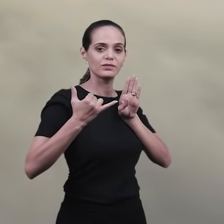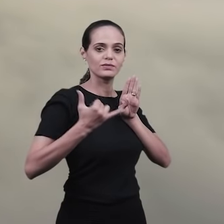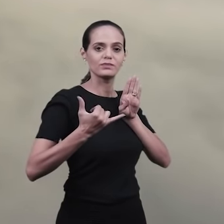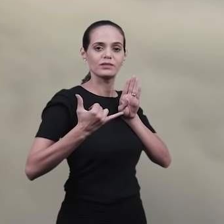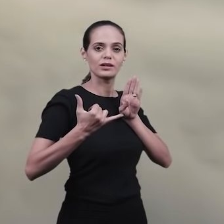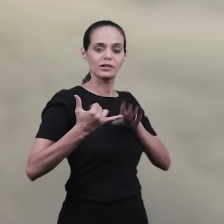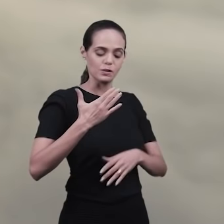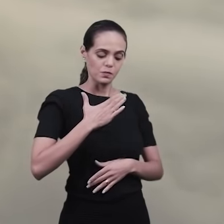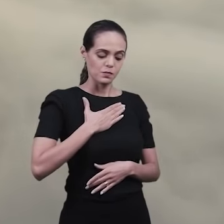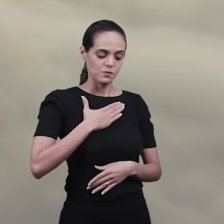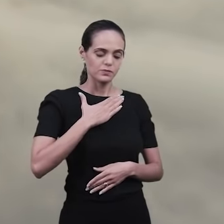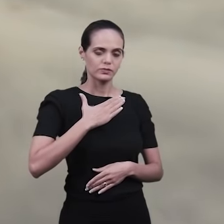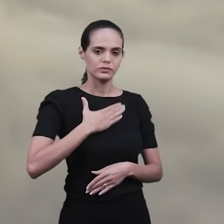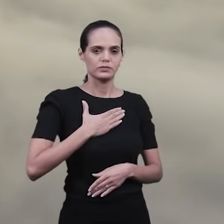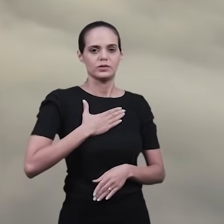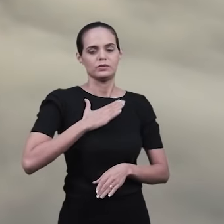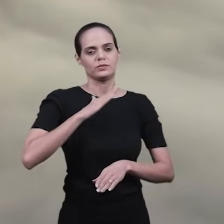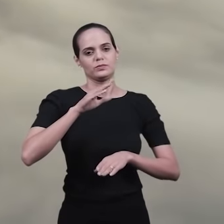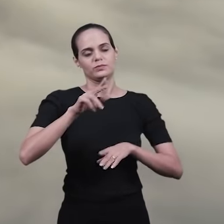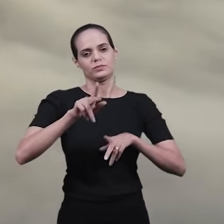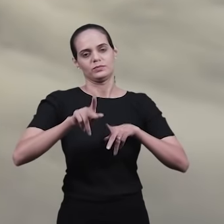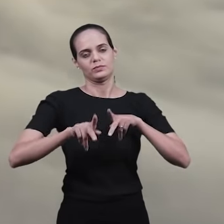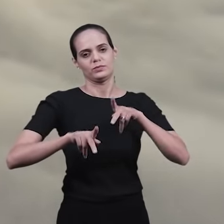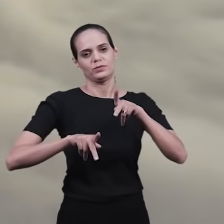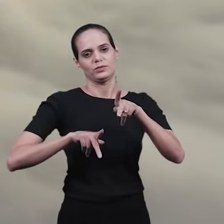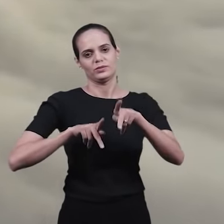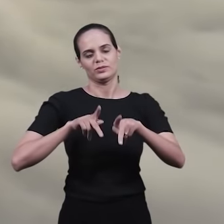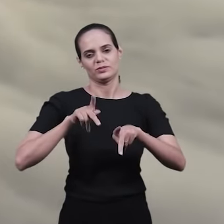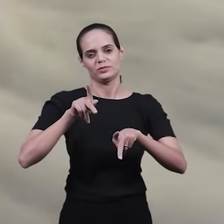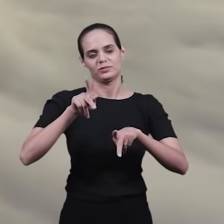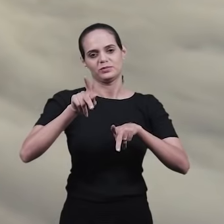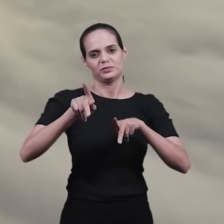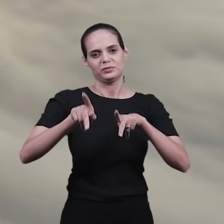pra dizer ao povo meu